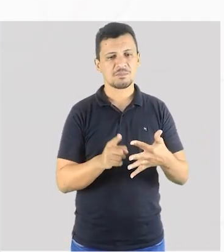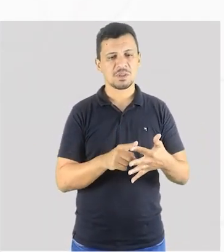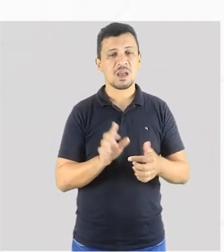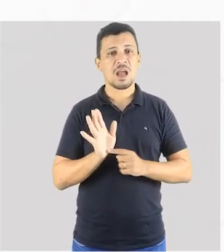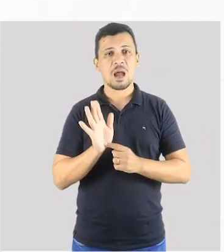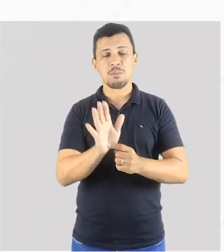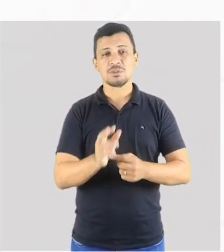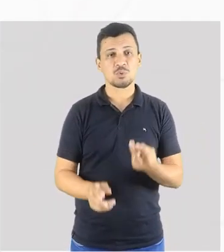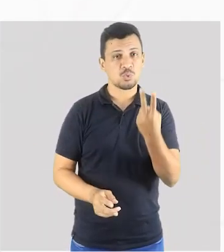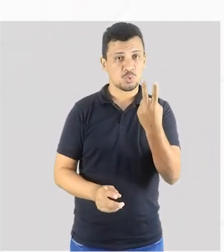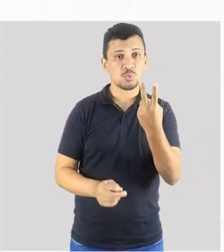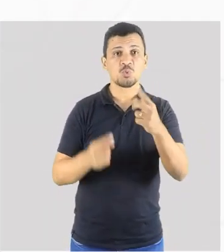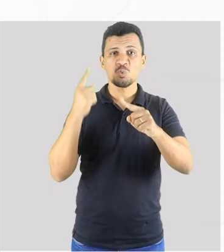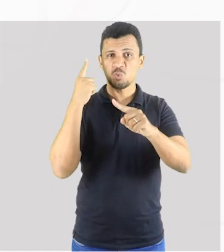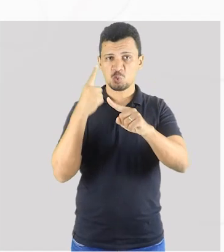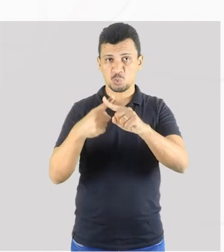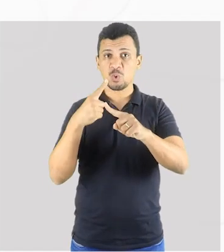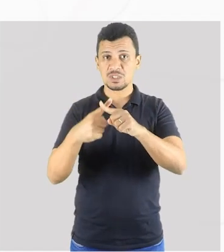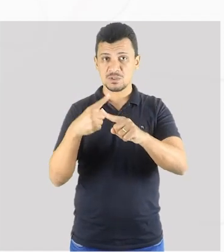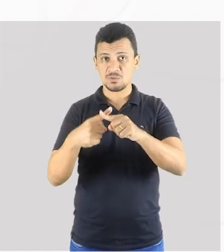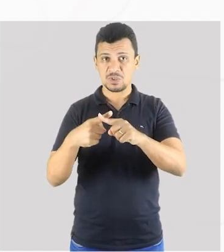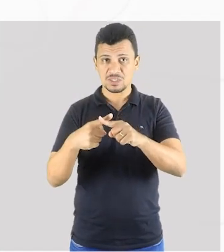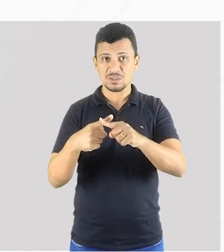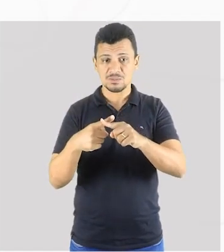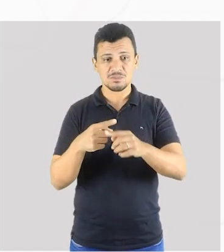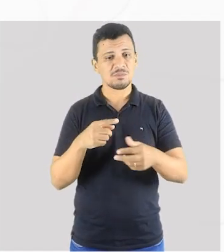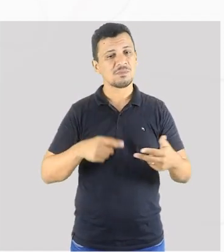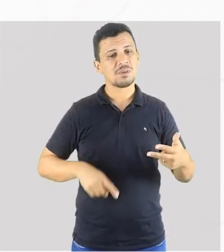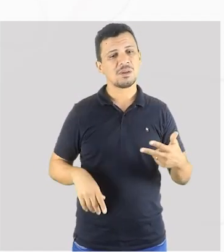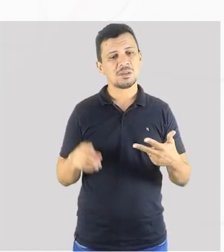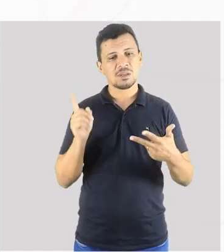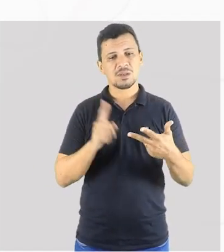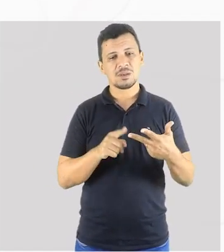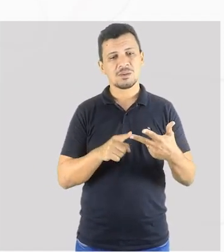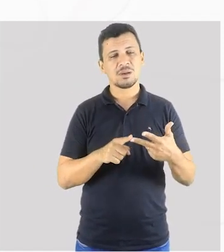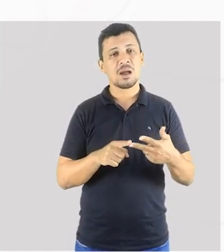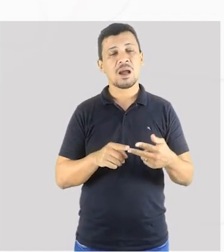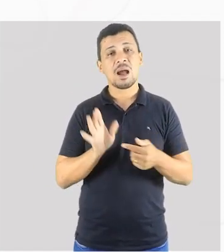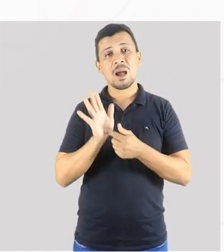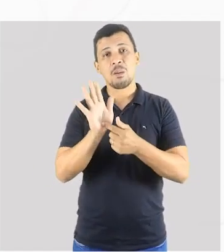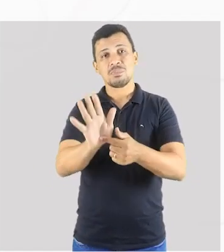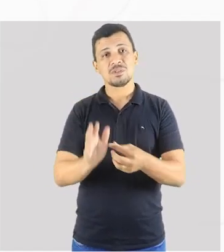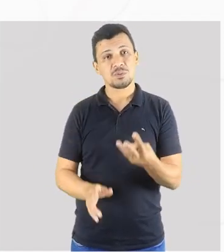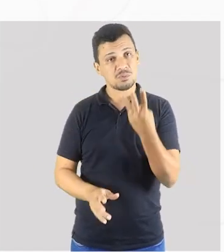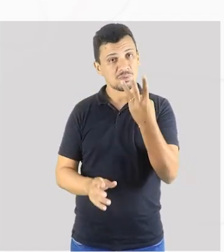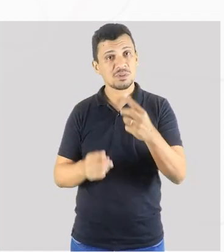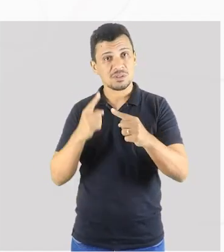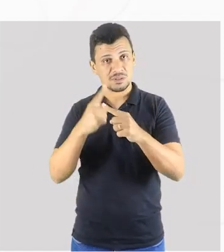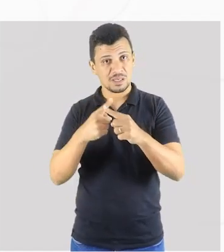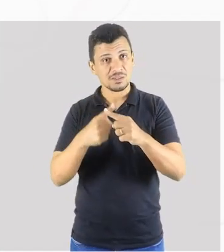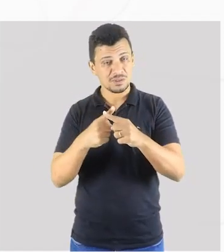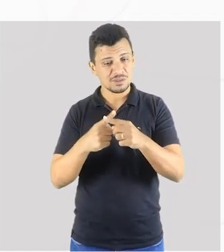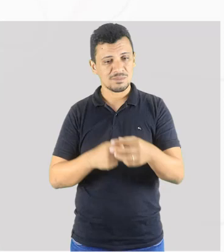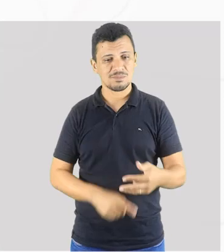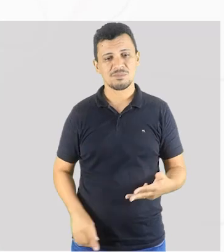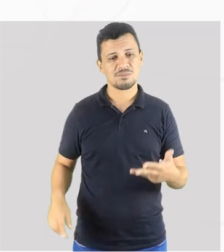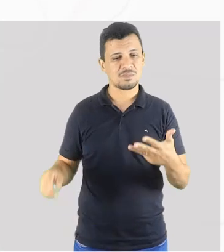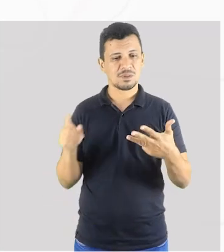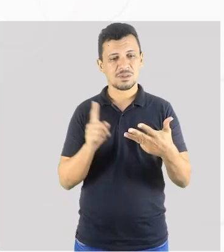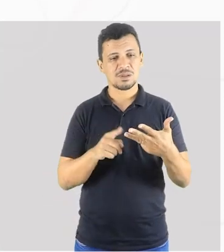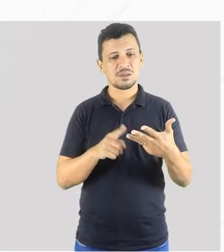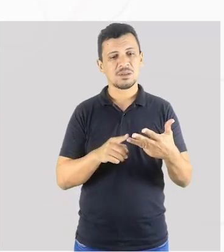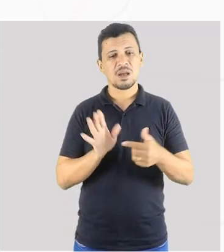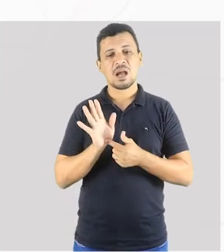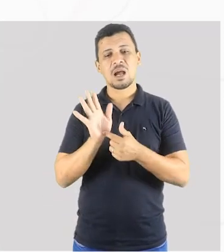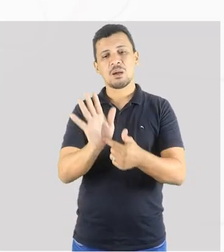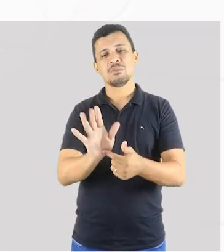B, apresentou-se o dobro do valor. Letra C, apresentou-se o triplo do valor. Letra